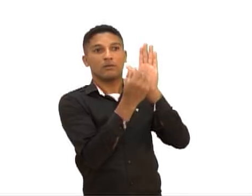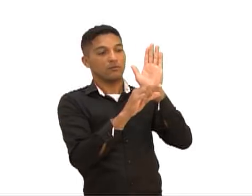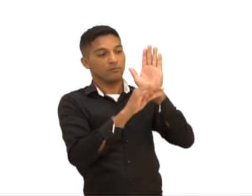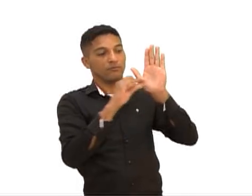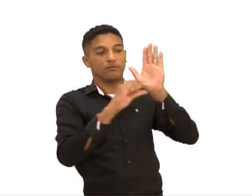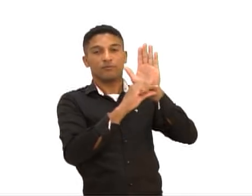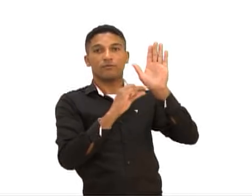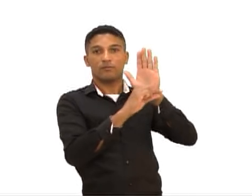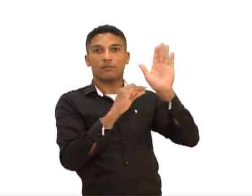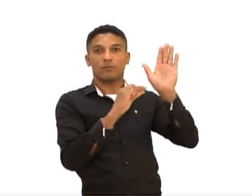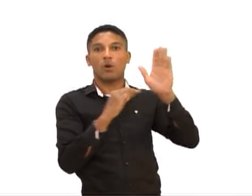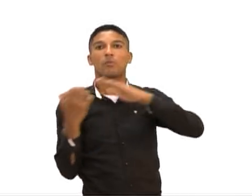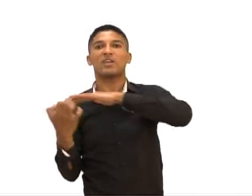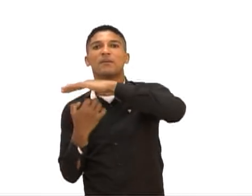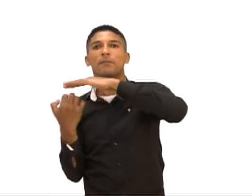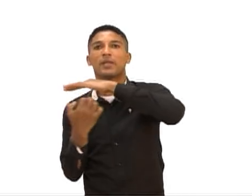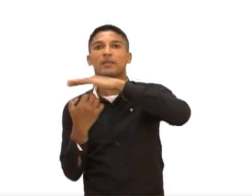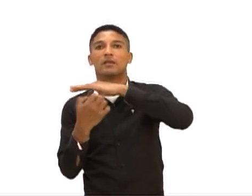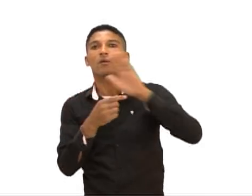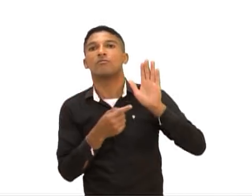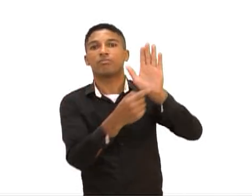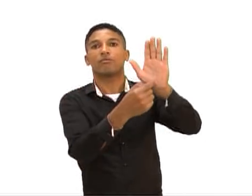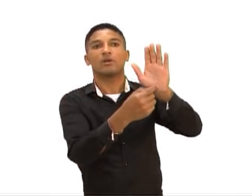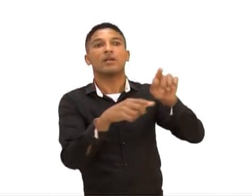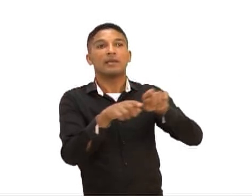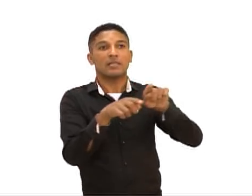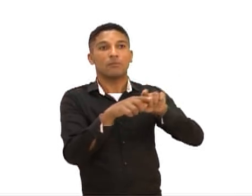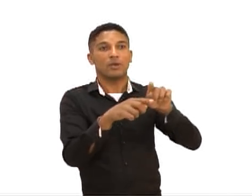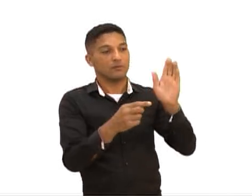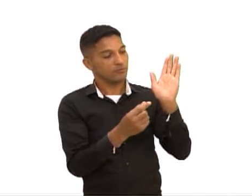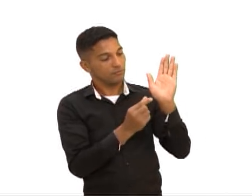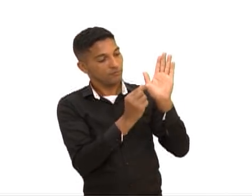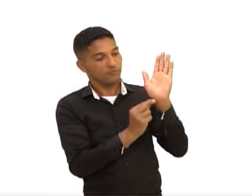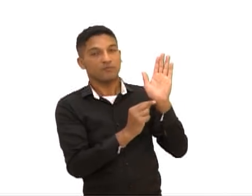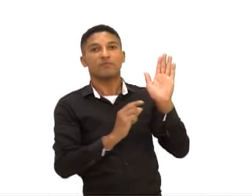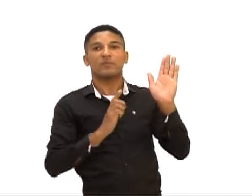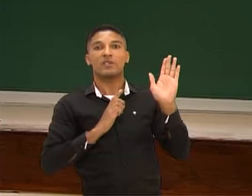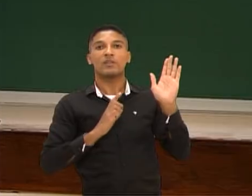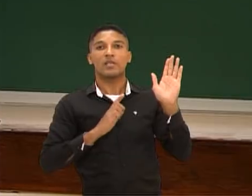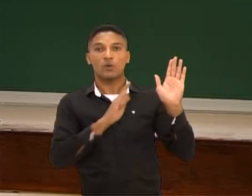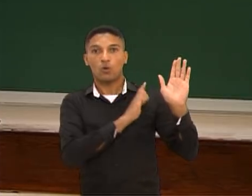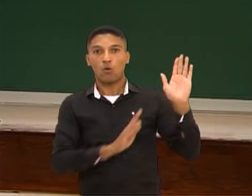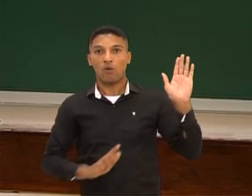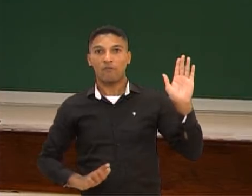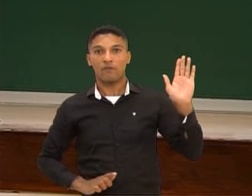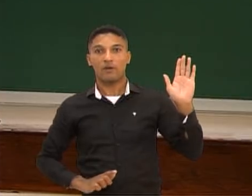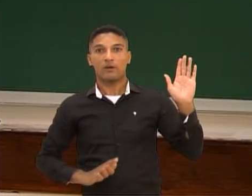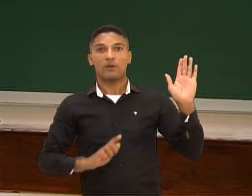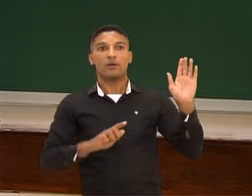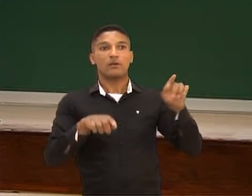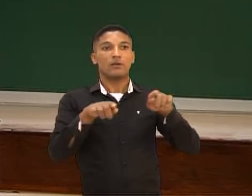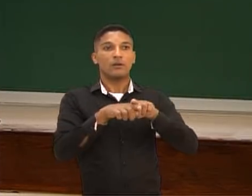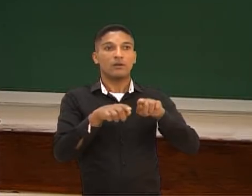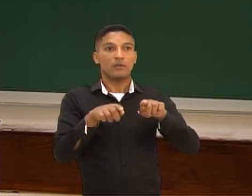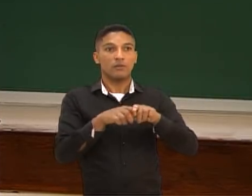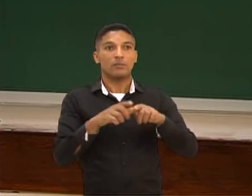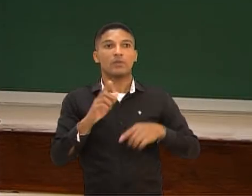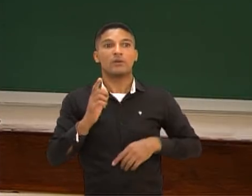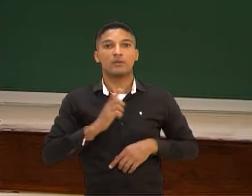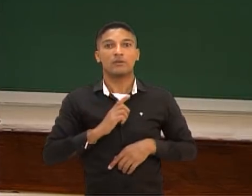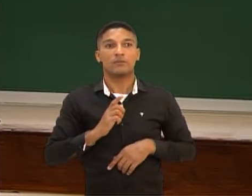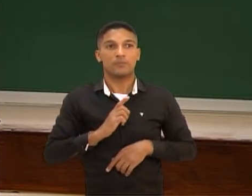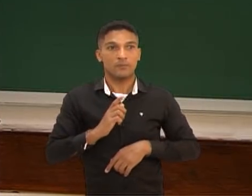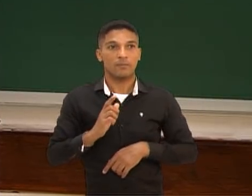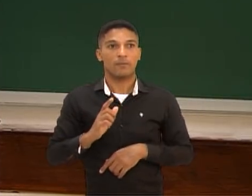né? Então embaixo está escrito governo diferente, estado eficiente. fez até uma rima com as palavras diferente e